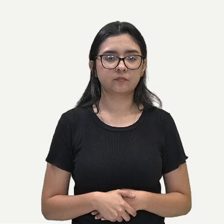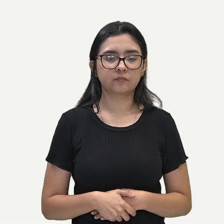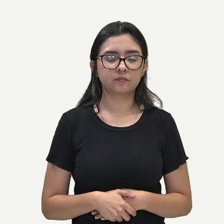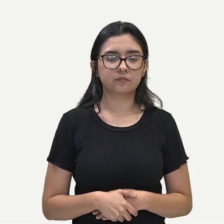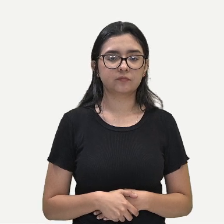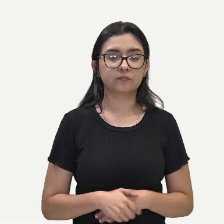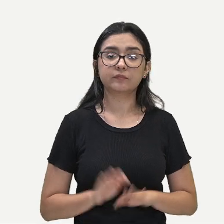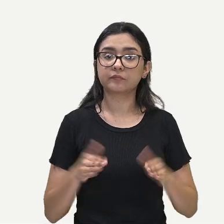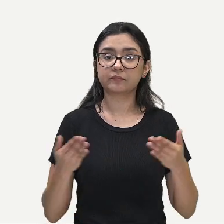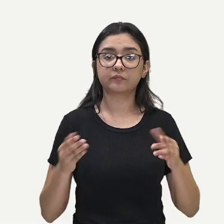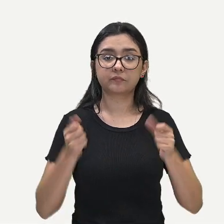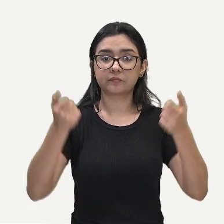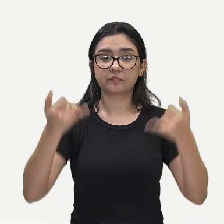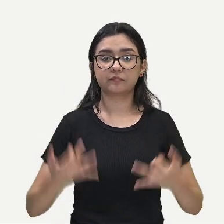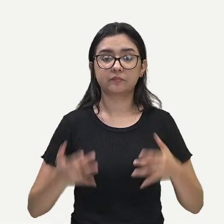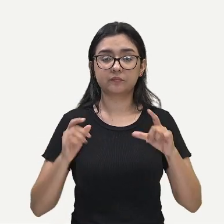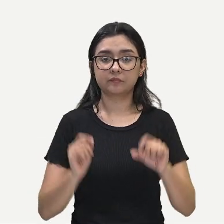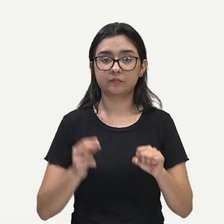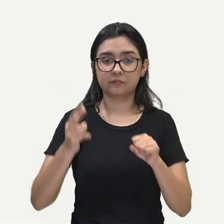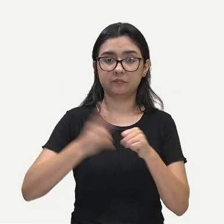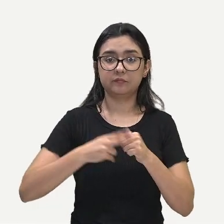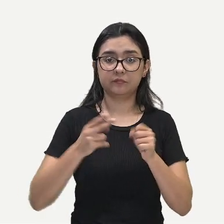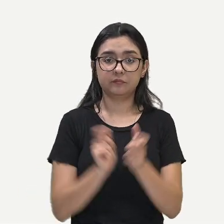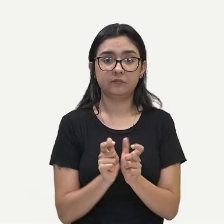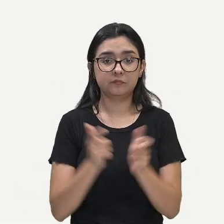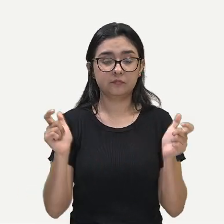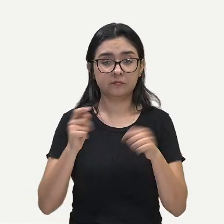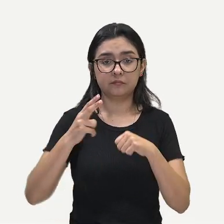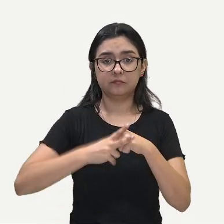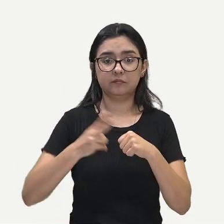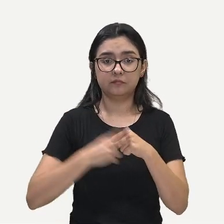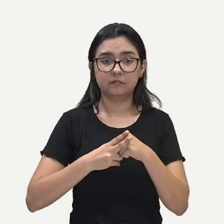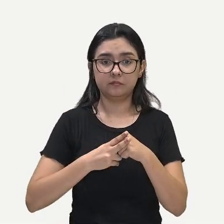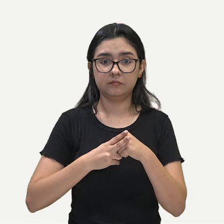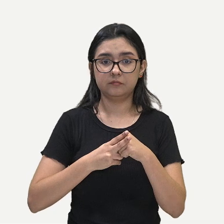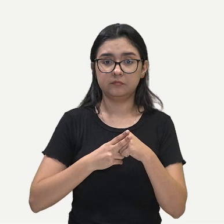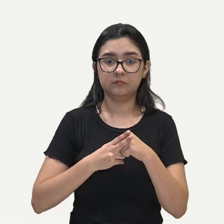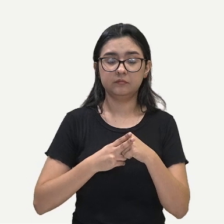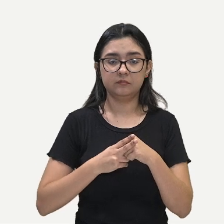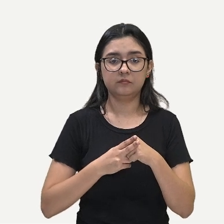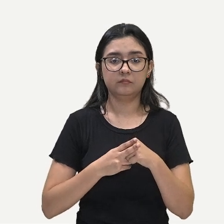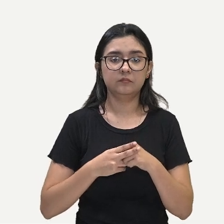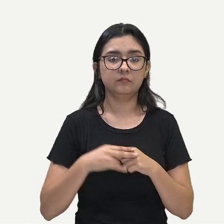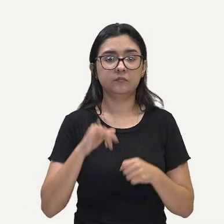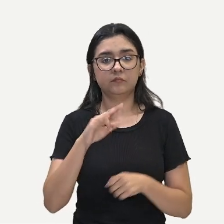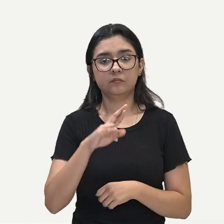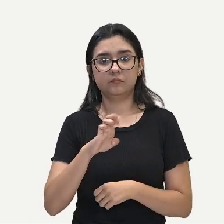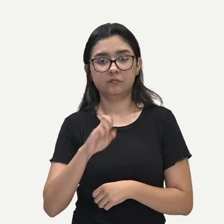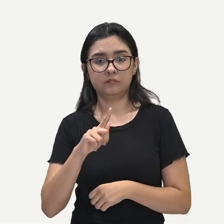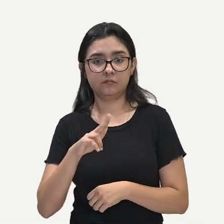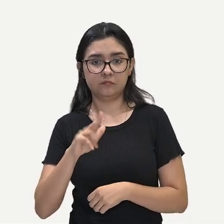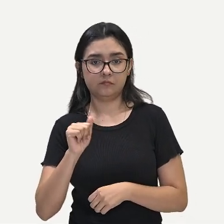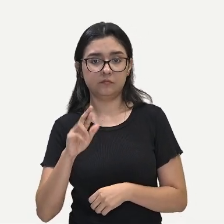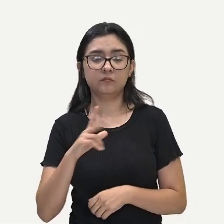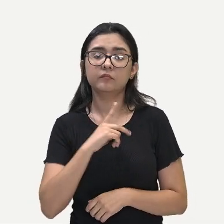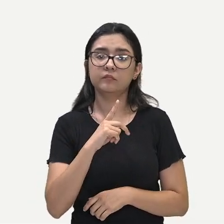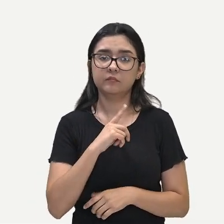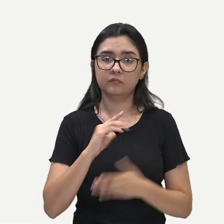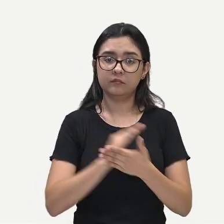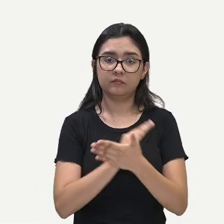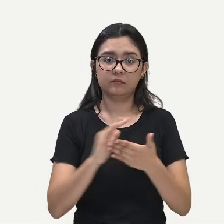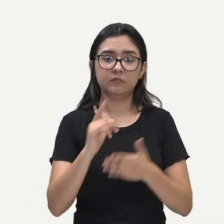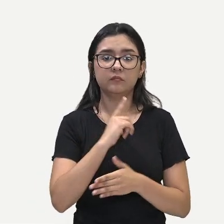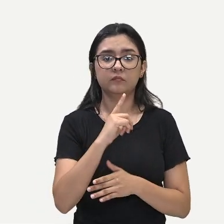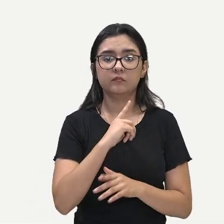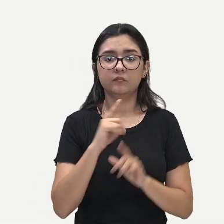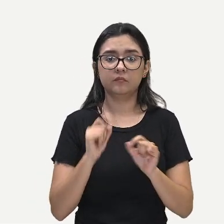os verbos, a maioria dos verbos irregulares no pretérito indefinido são esses verbos aqui, os que